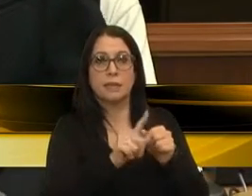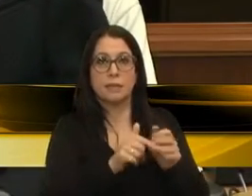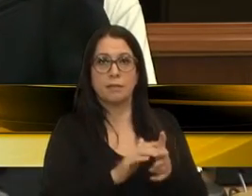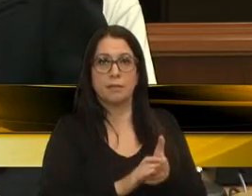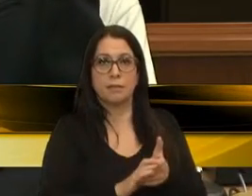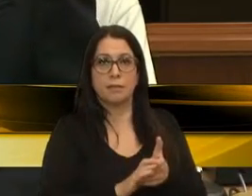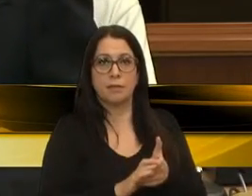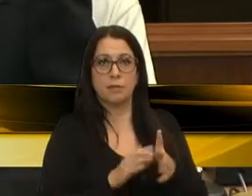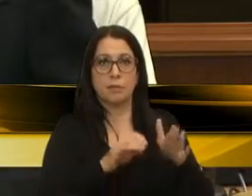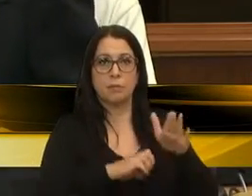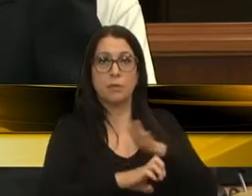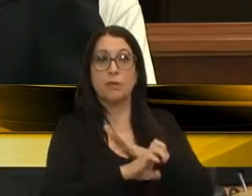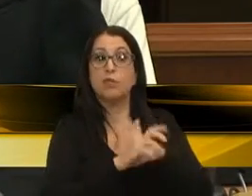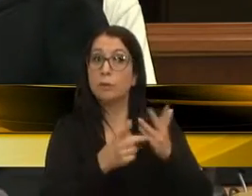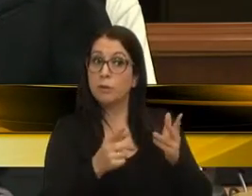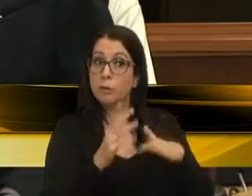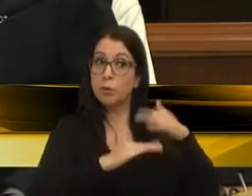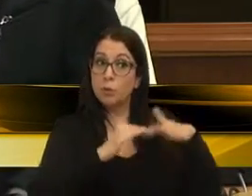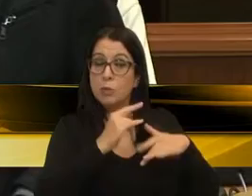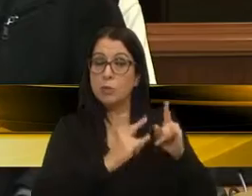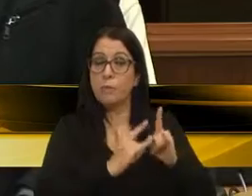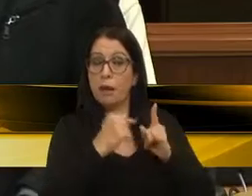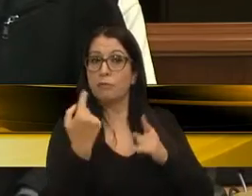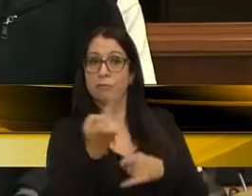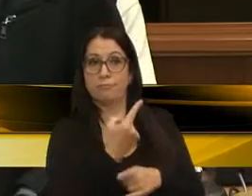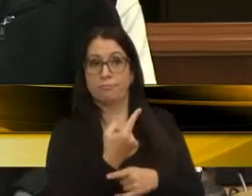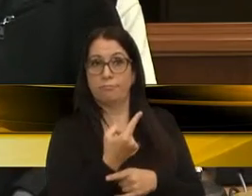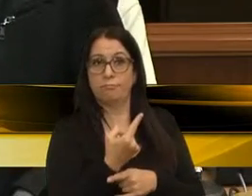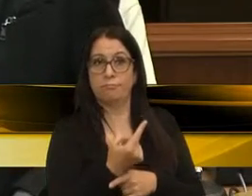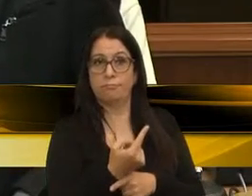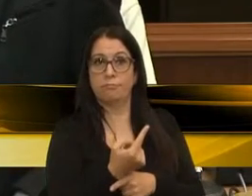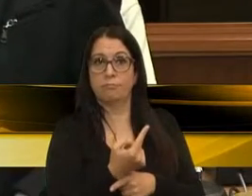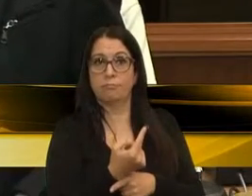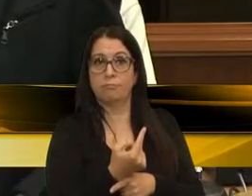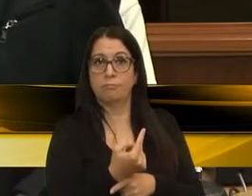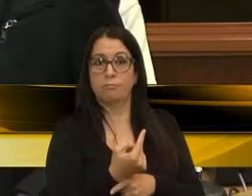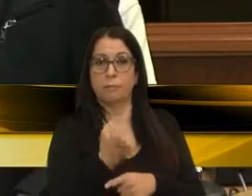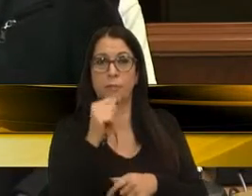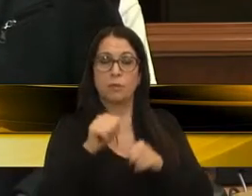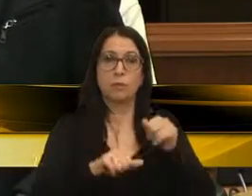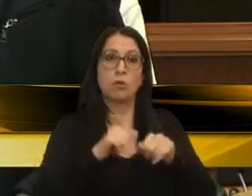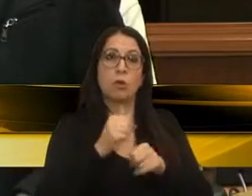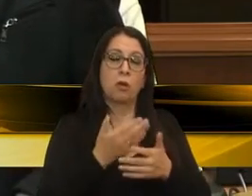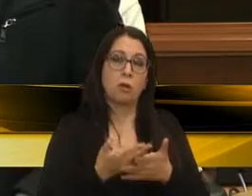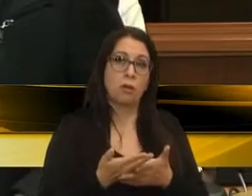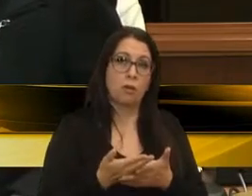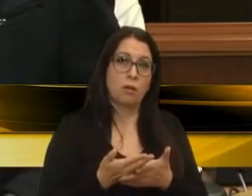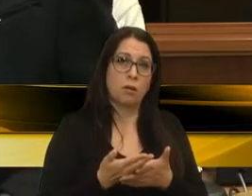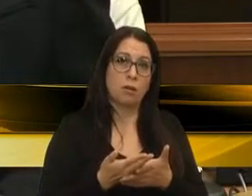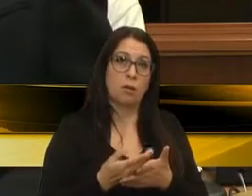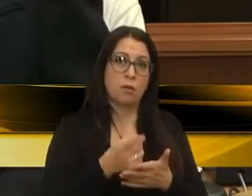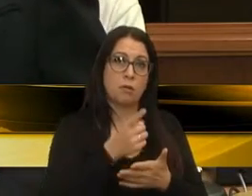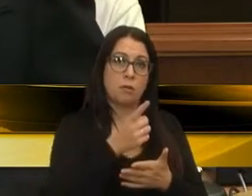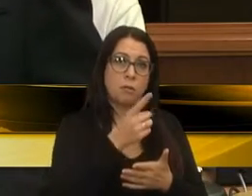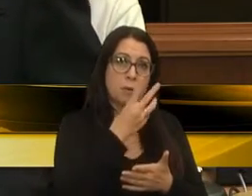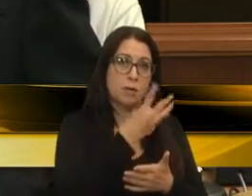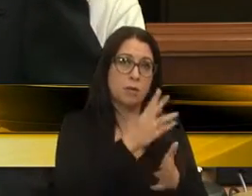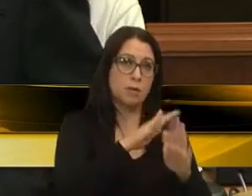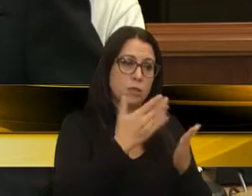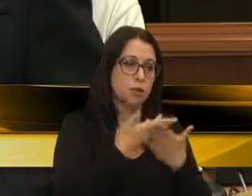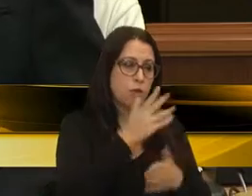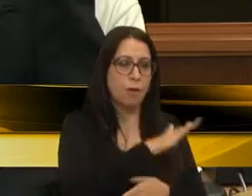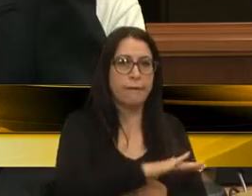do empreendimento, né? Porque me parece ali que foi trocado por 3 escolinhas, né?